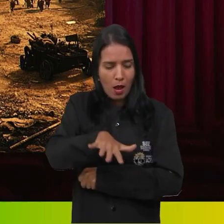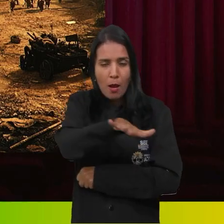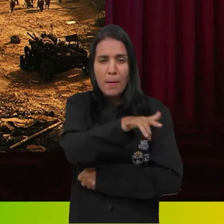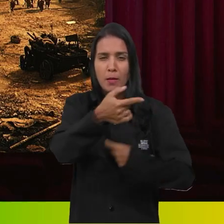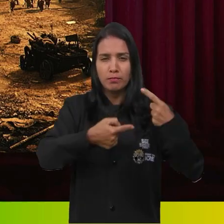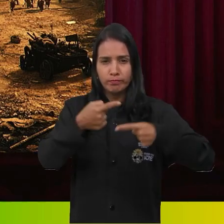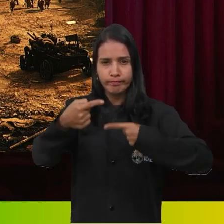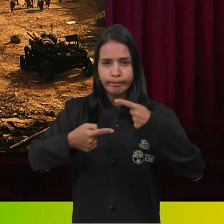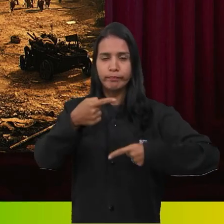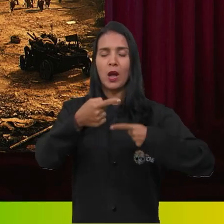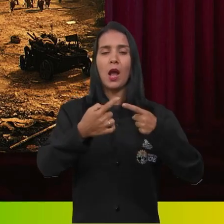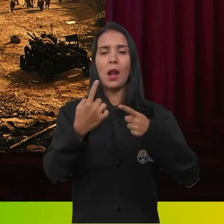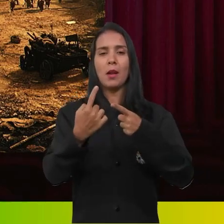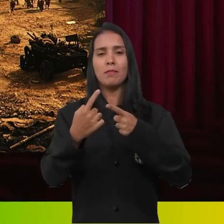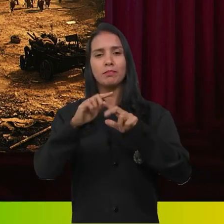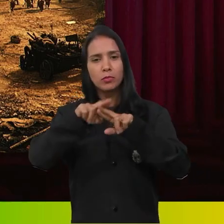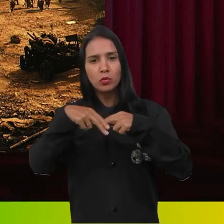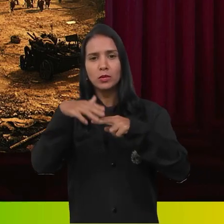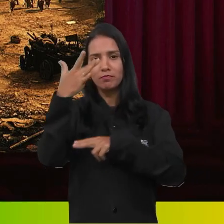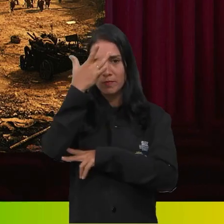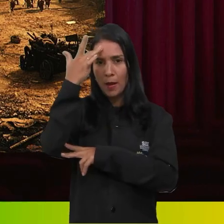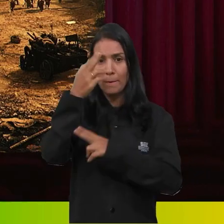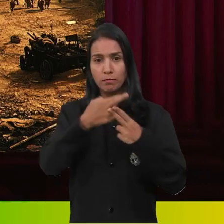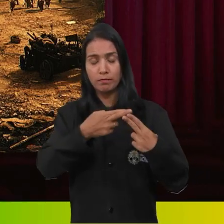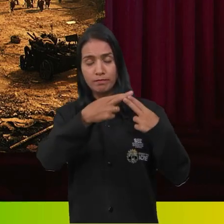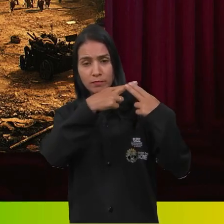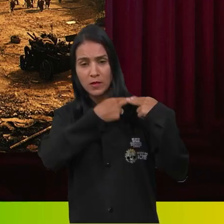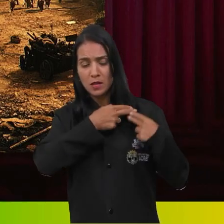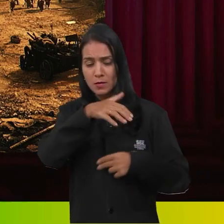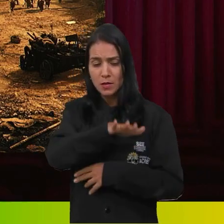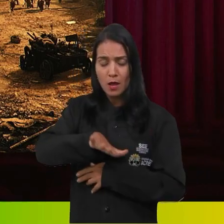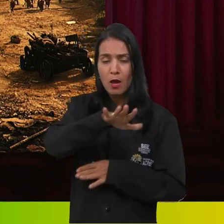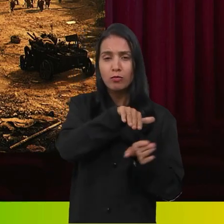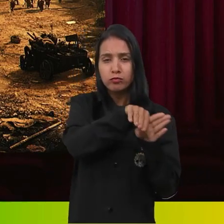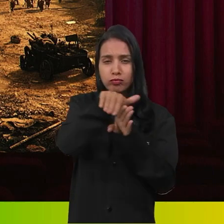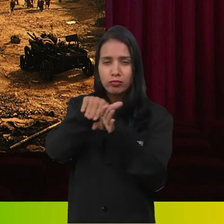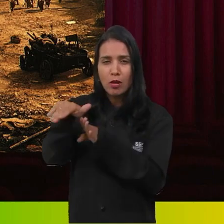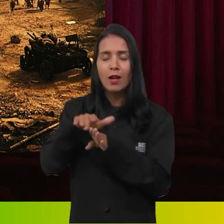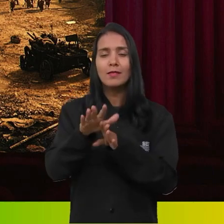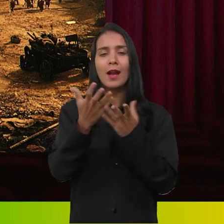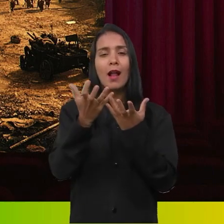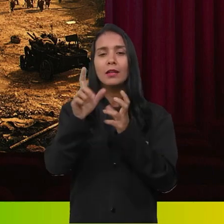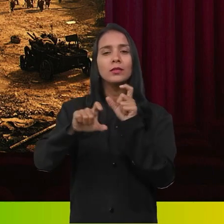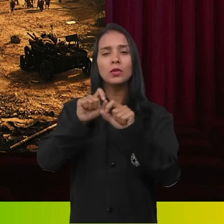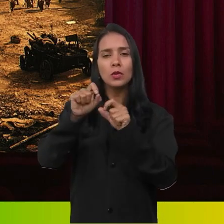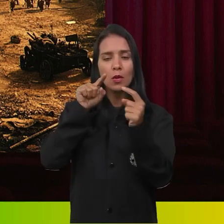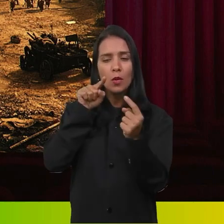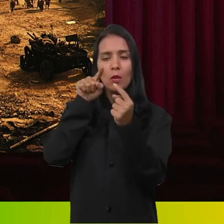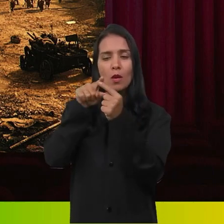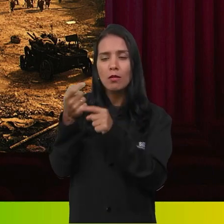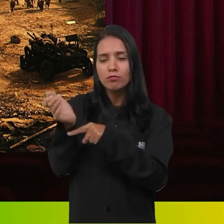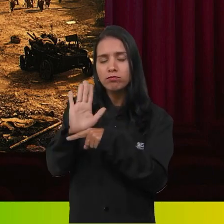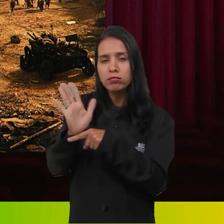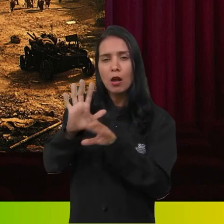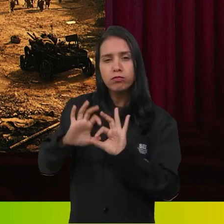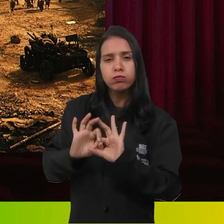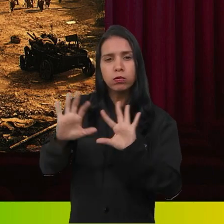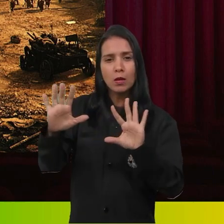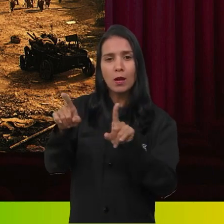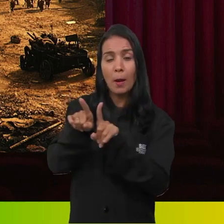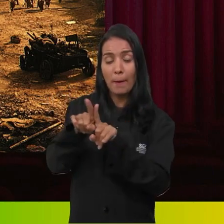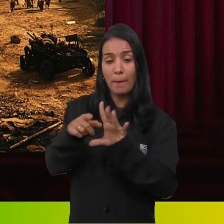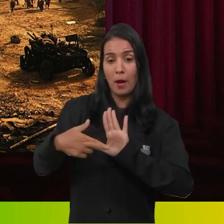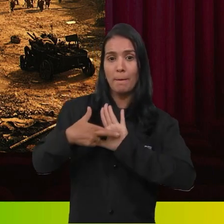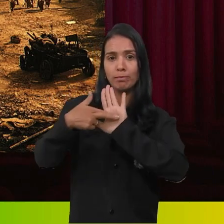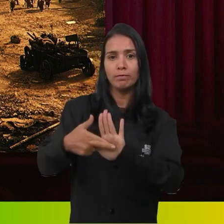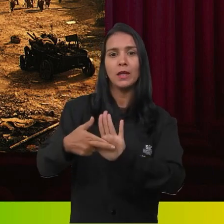os cineastas como Glauber Rocha buscavam um cinema autêntico e engajado que refletisse a realidade